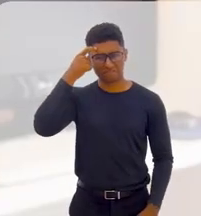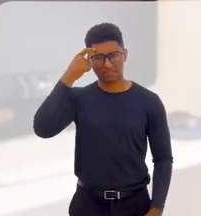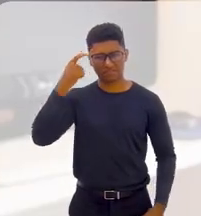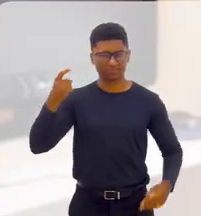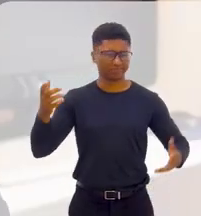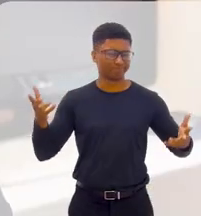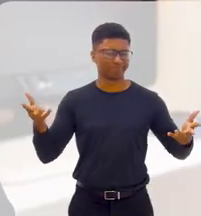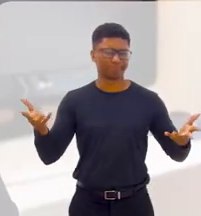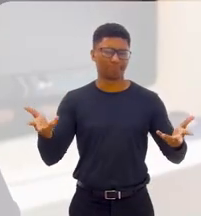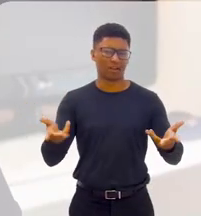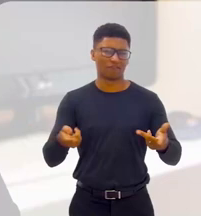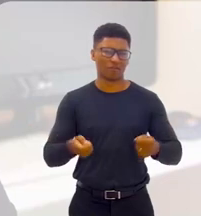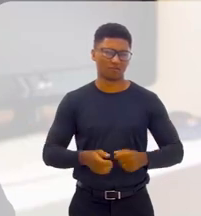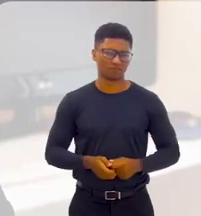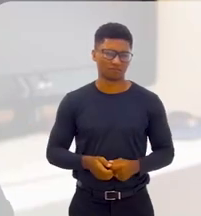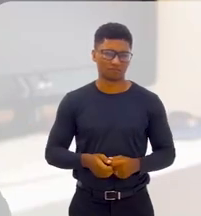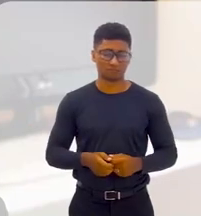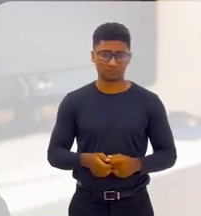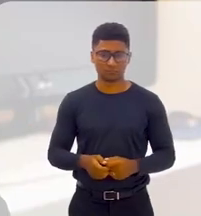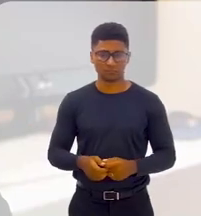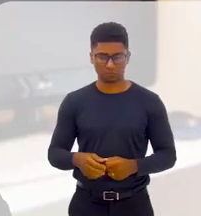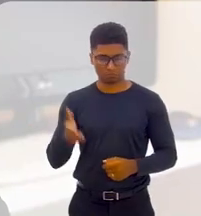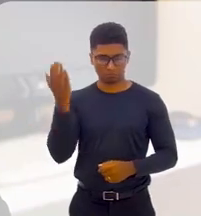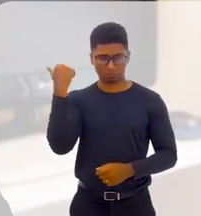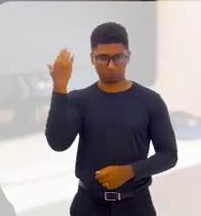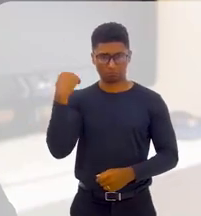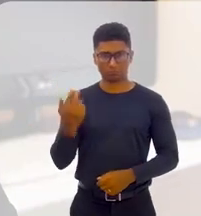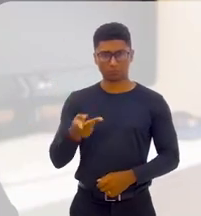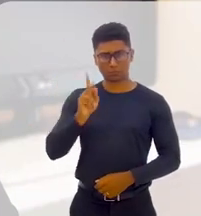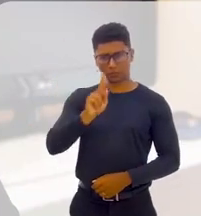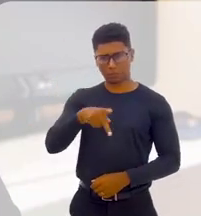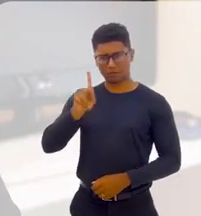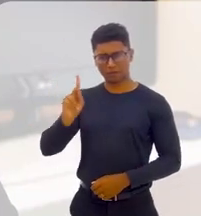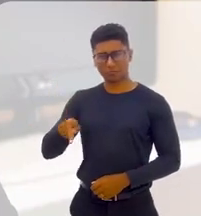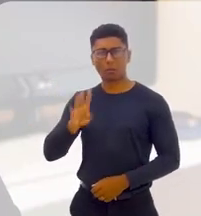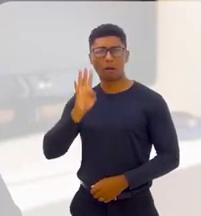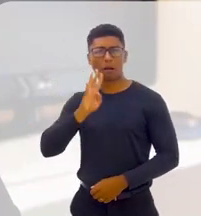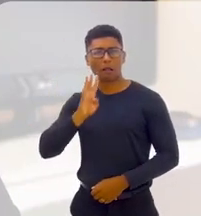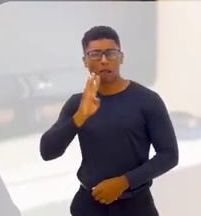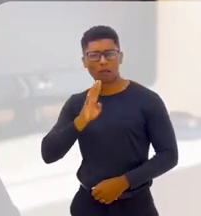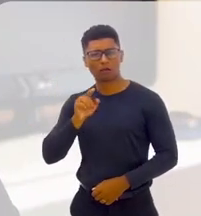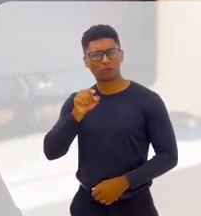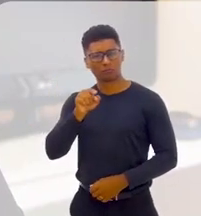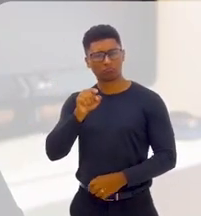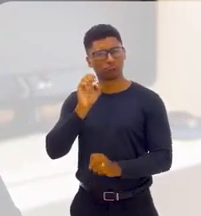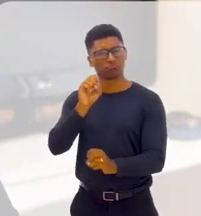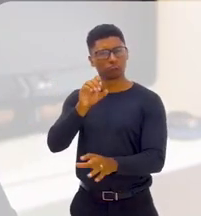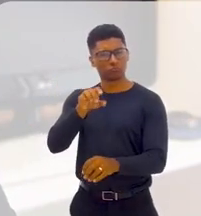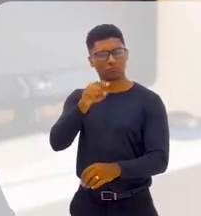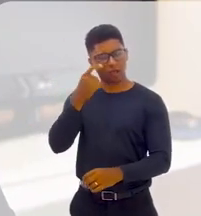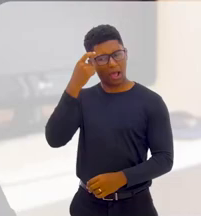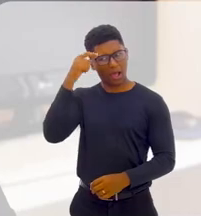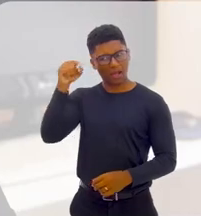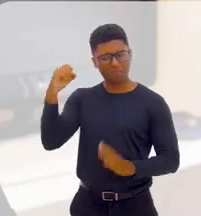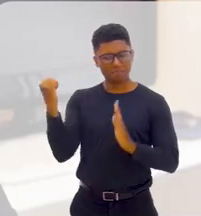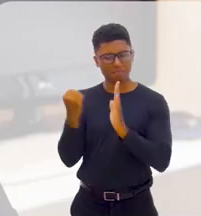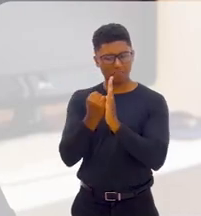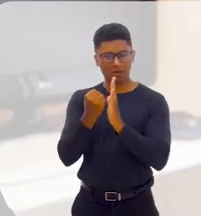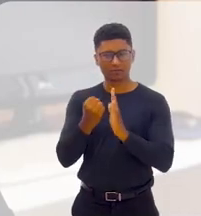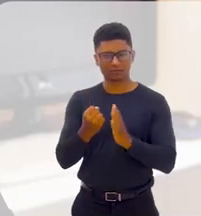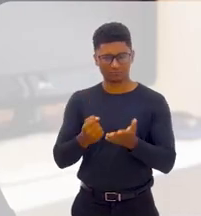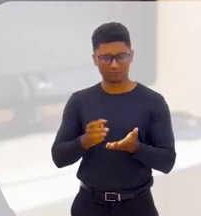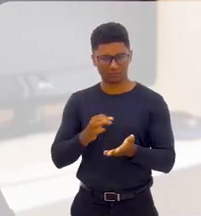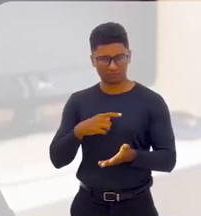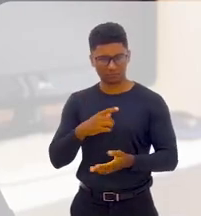cabeça maravilhosa. Você teve algum professor muito bacana que marcou a tua vida?